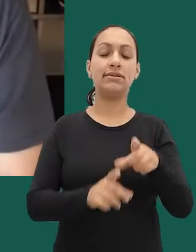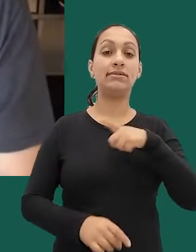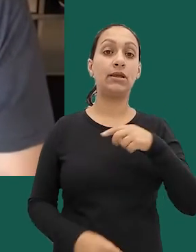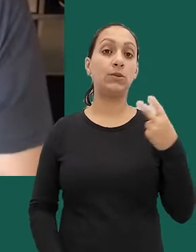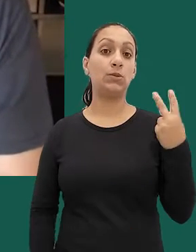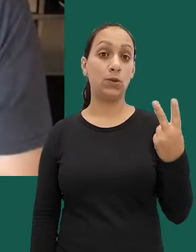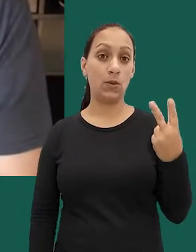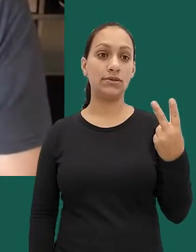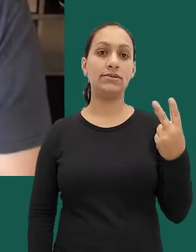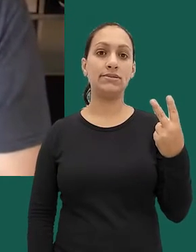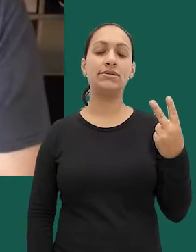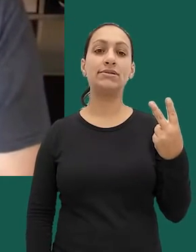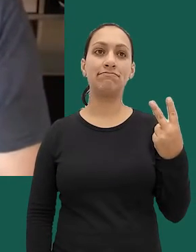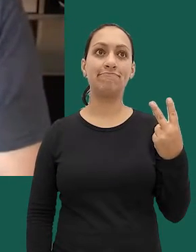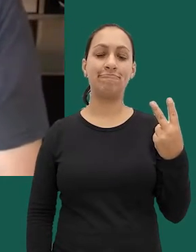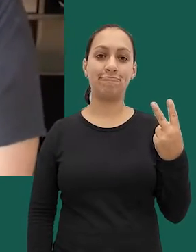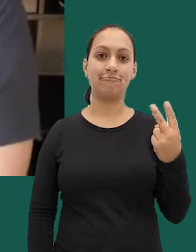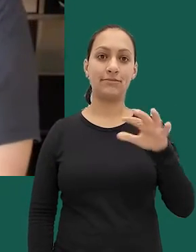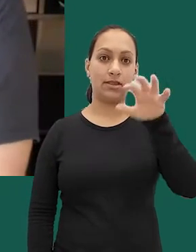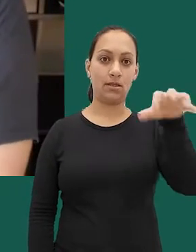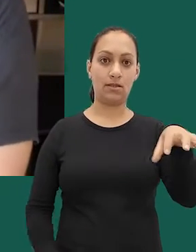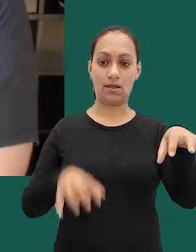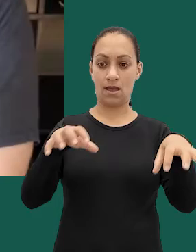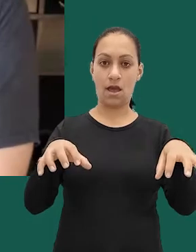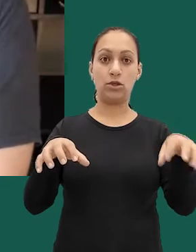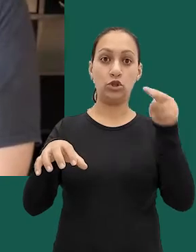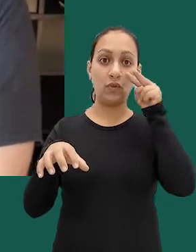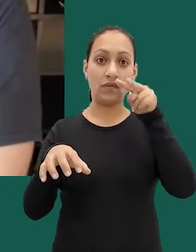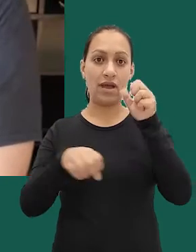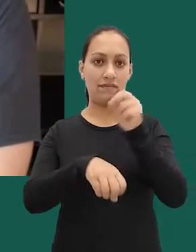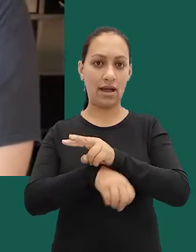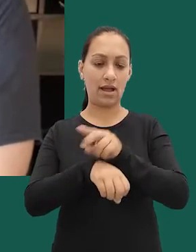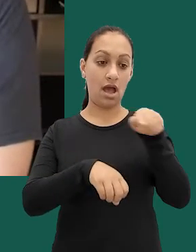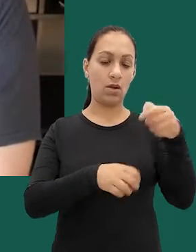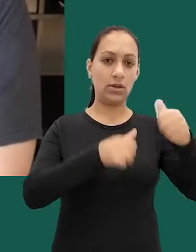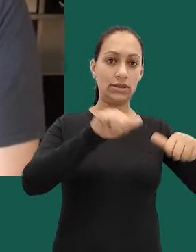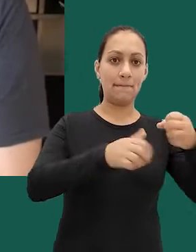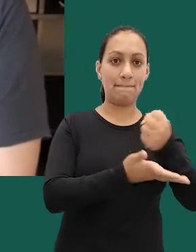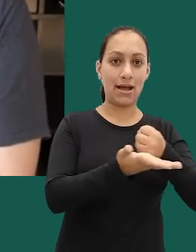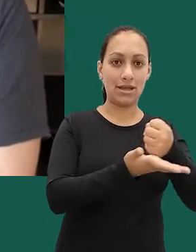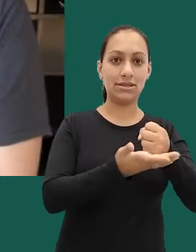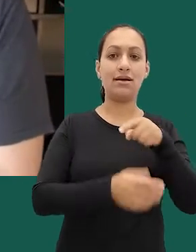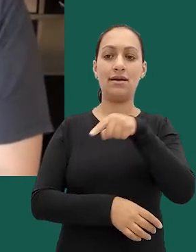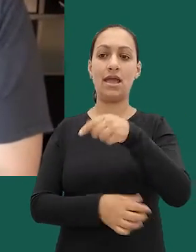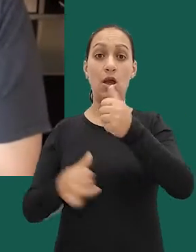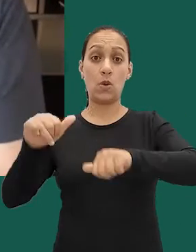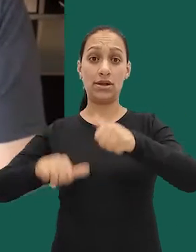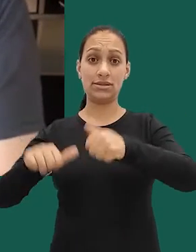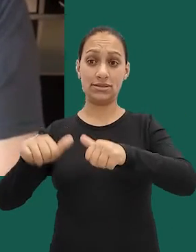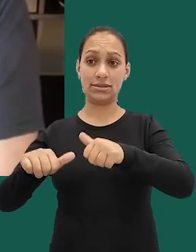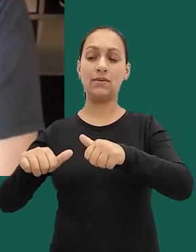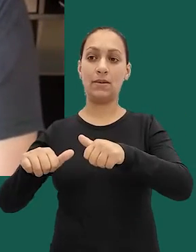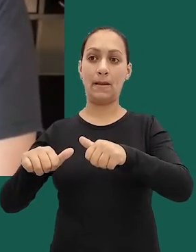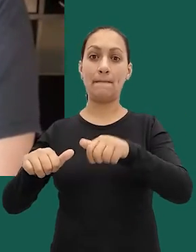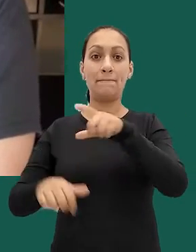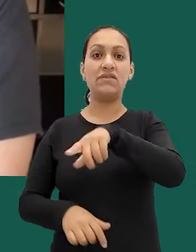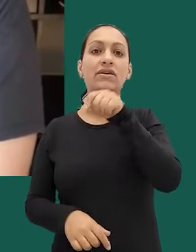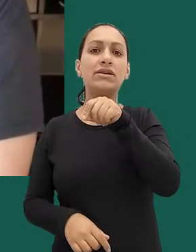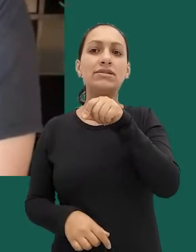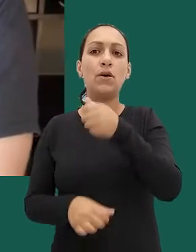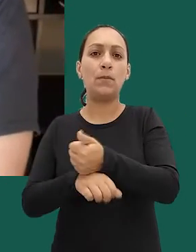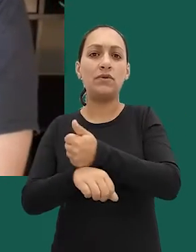dois campos quando você olha uma vaga. Você tem a qualificação básica e você tem a qualificação que são a preferência do